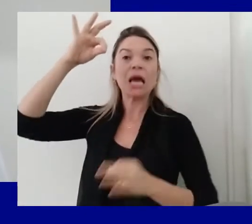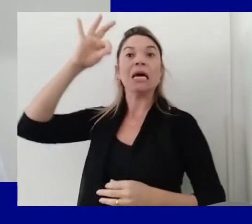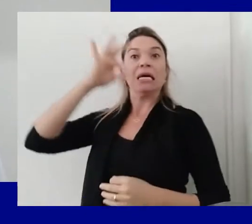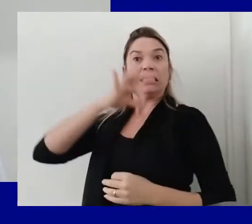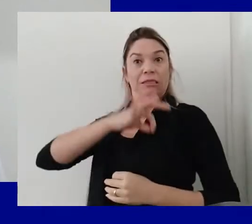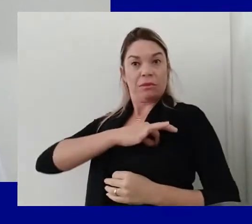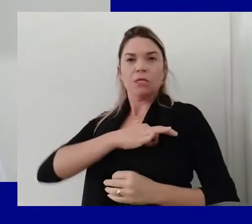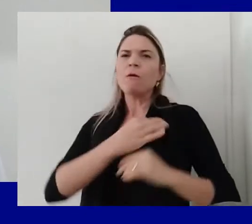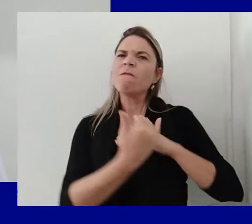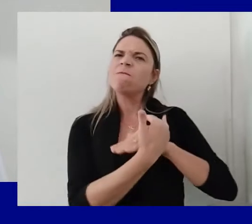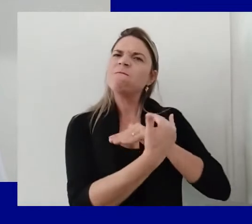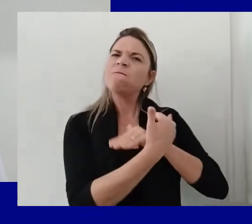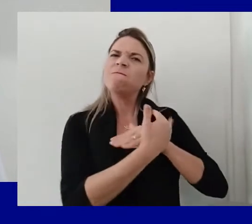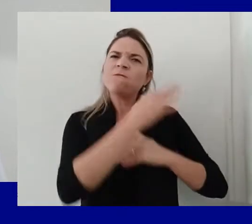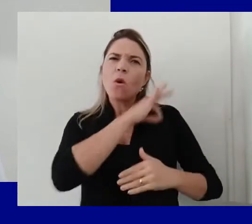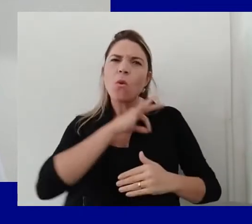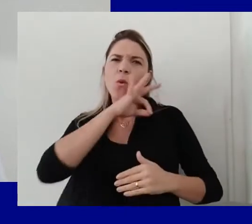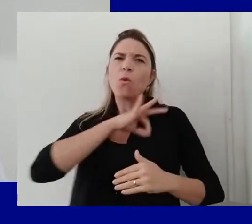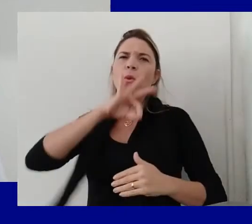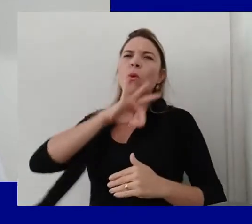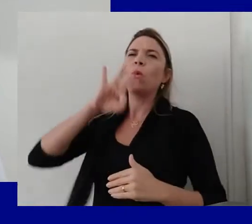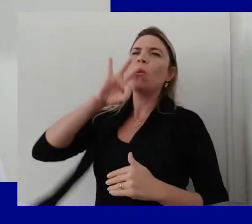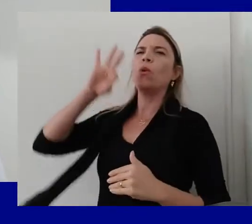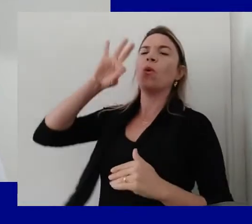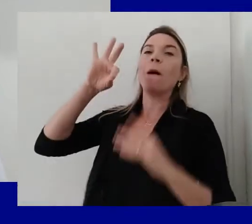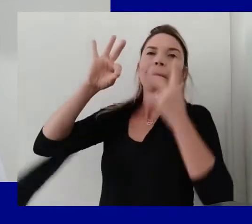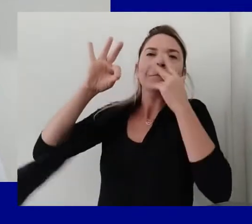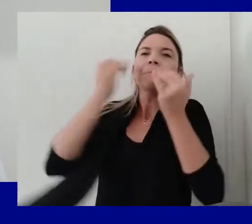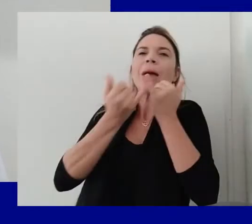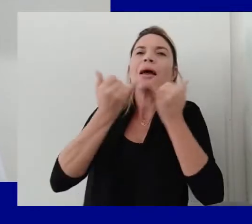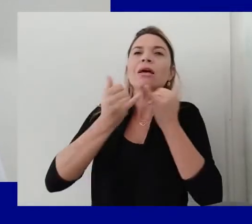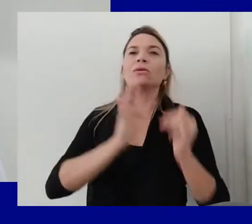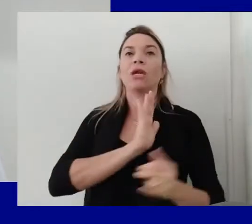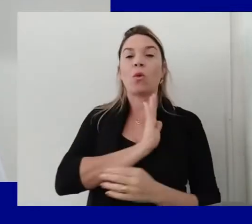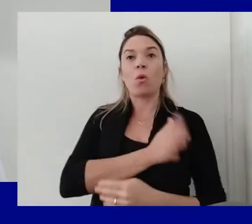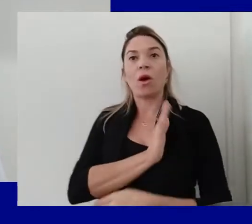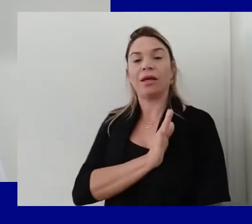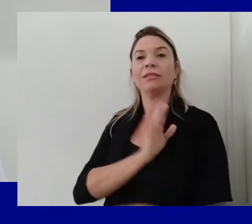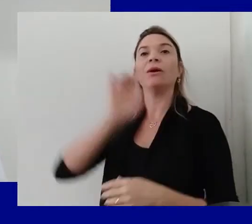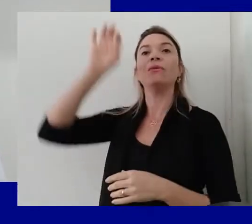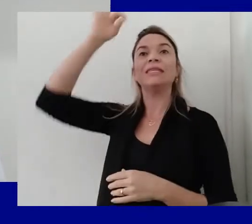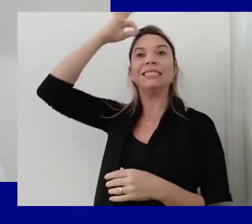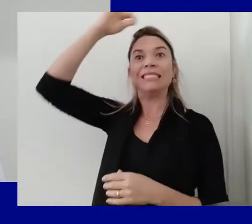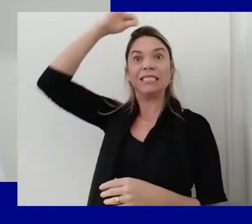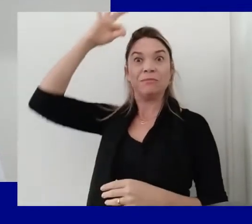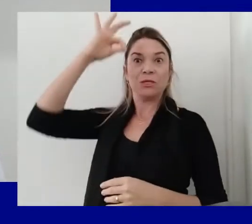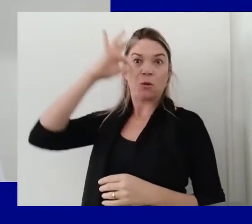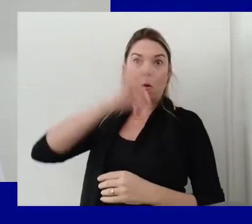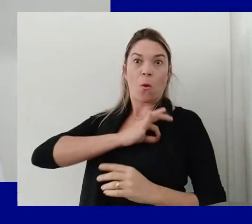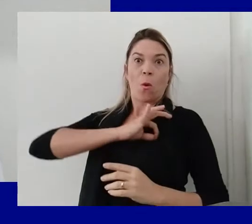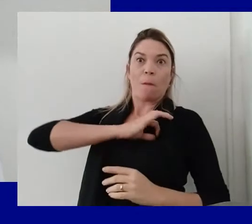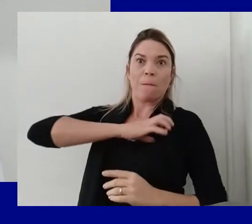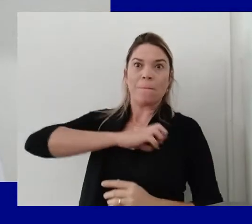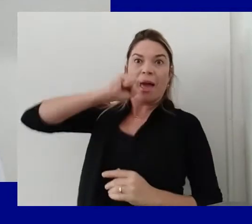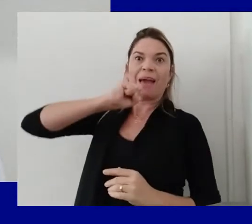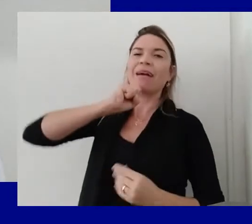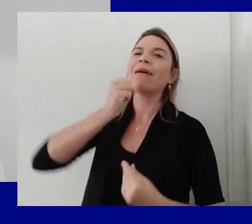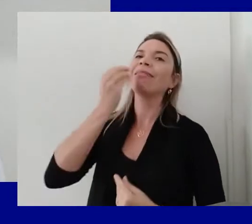as nossas expressões, muitas vezes até mesmo aquele gemido que não podemos